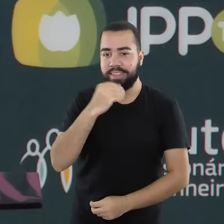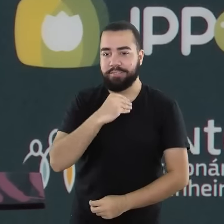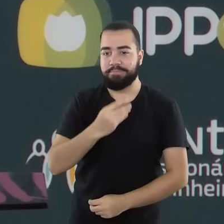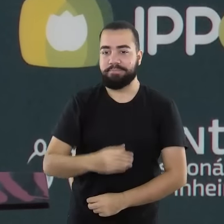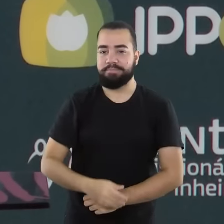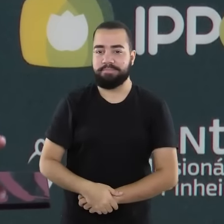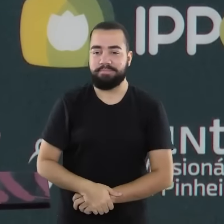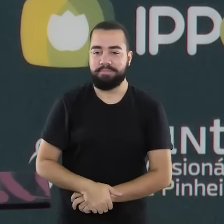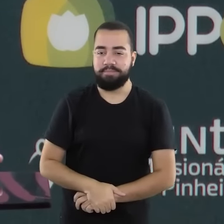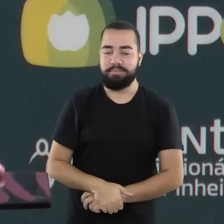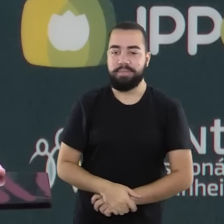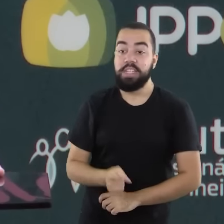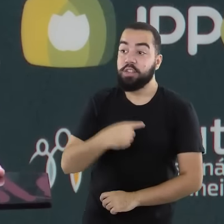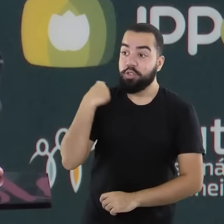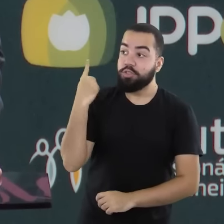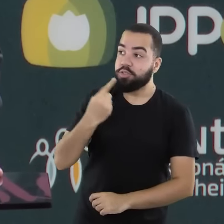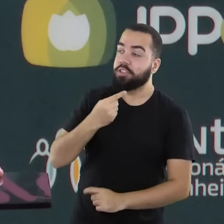igreja.